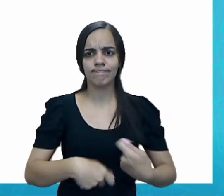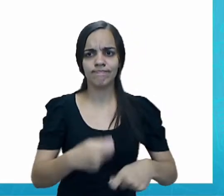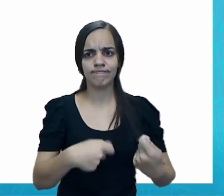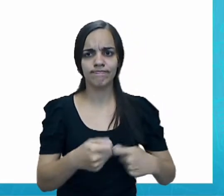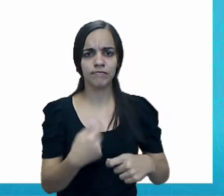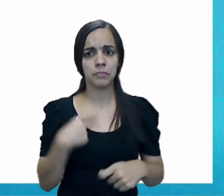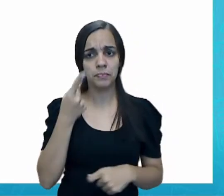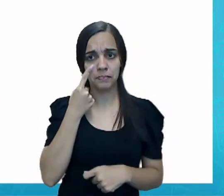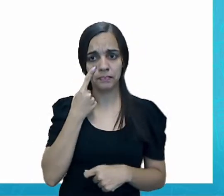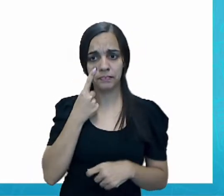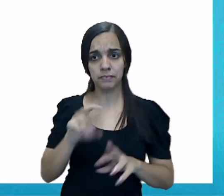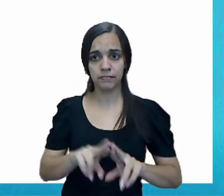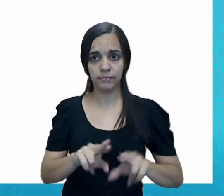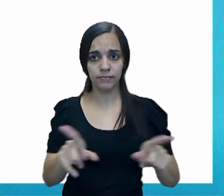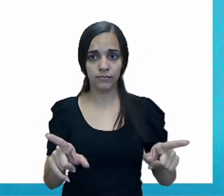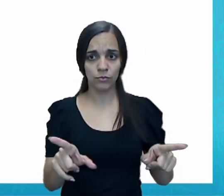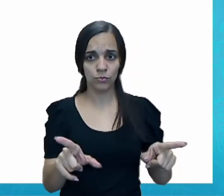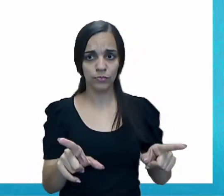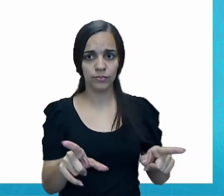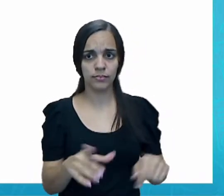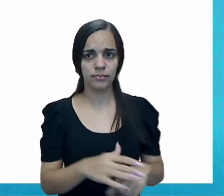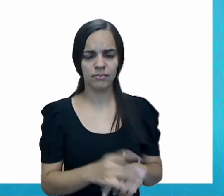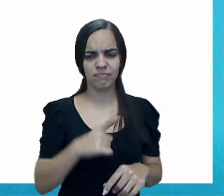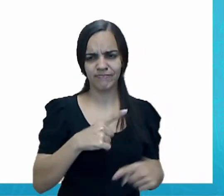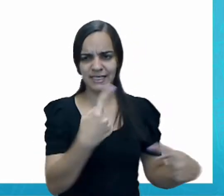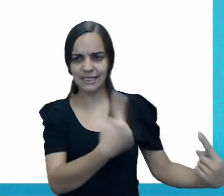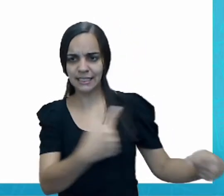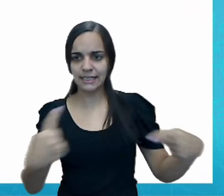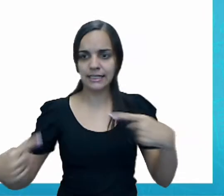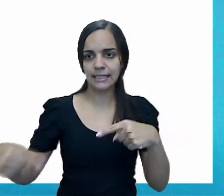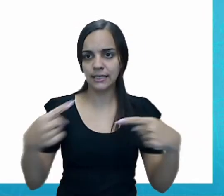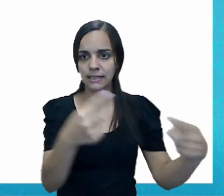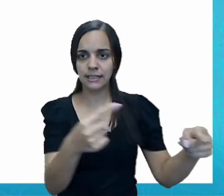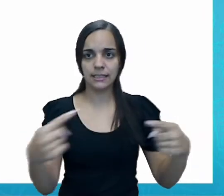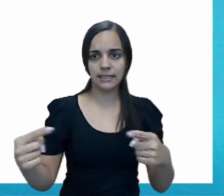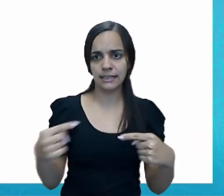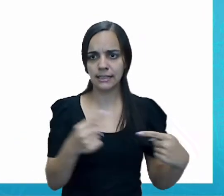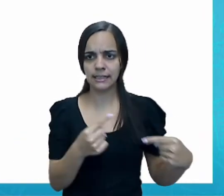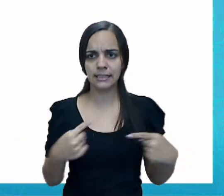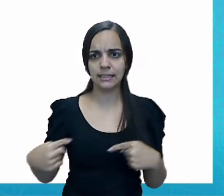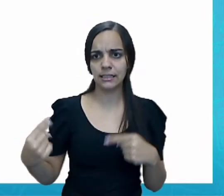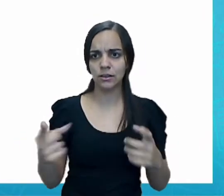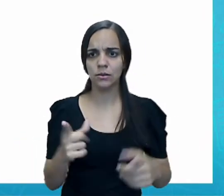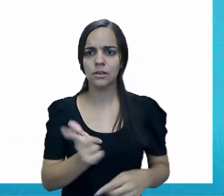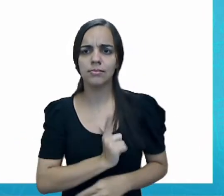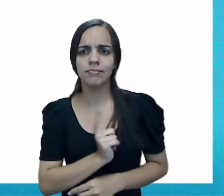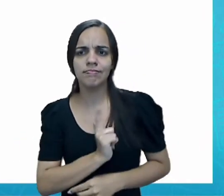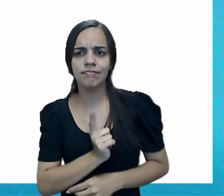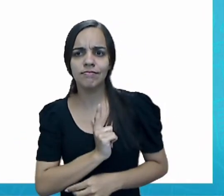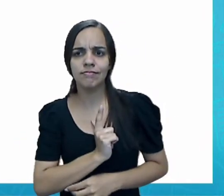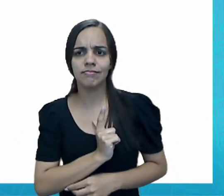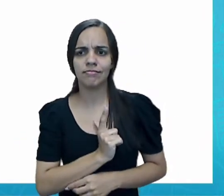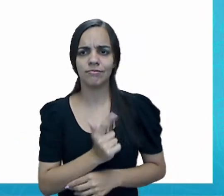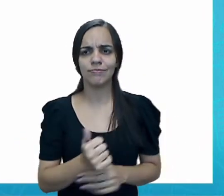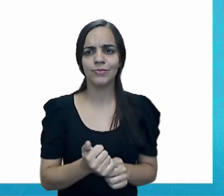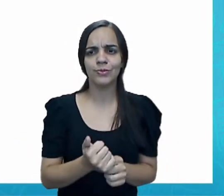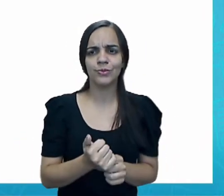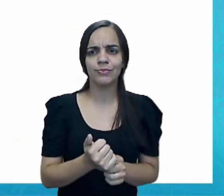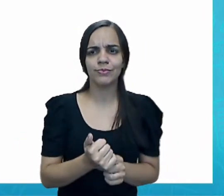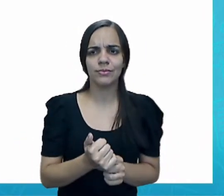ver a diferença. Essas disputas ou áreas de influências são uma prática